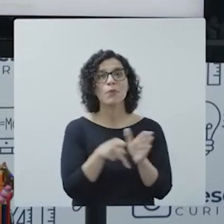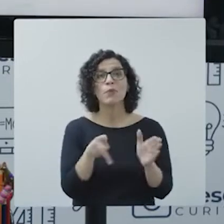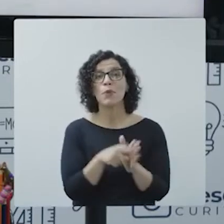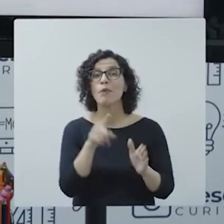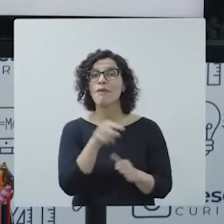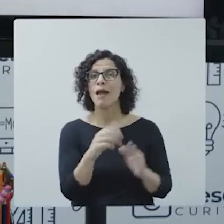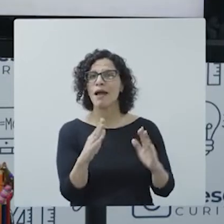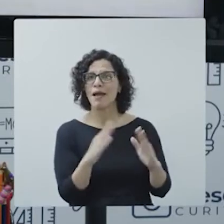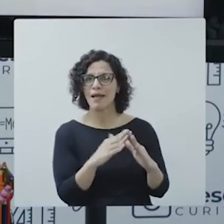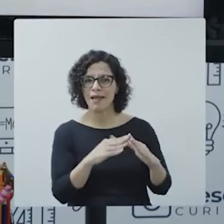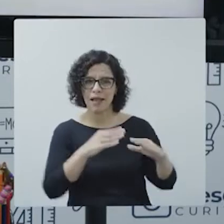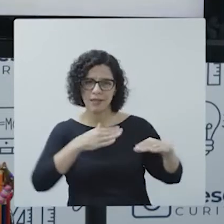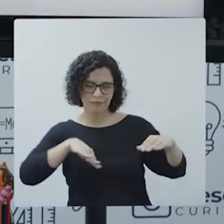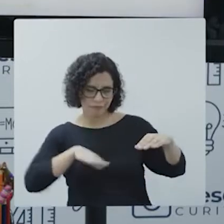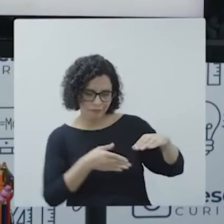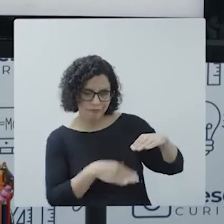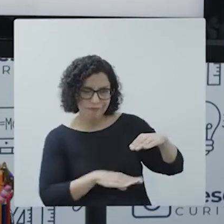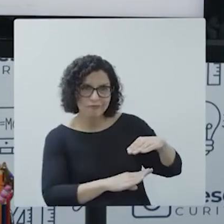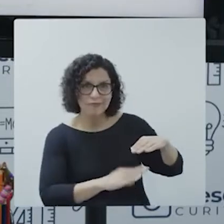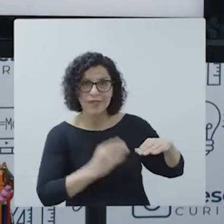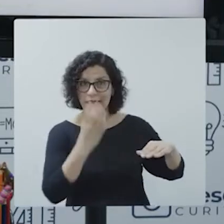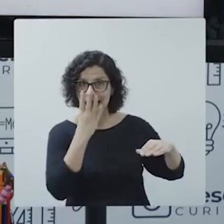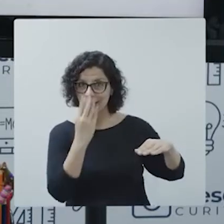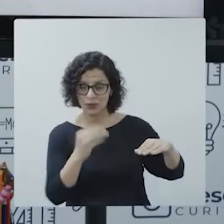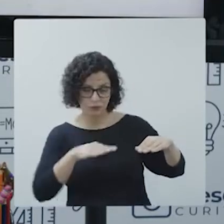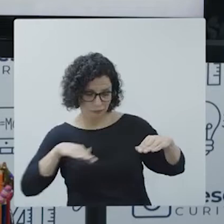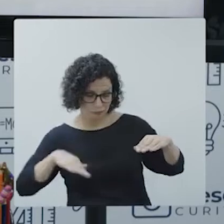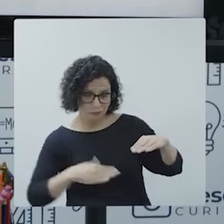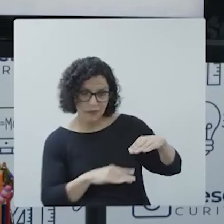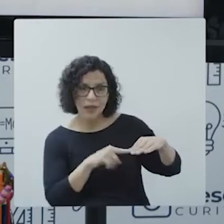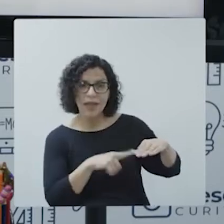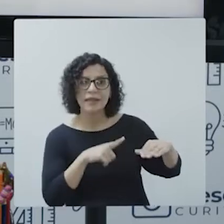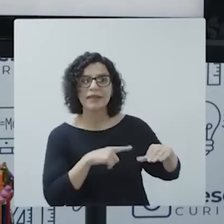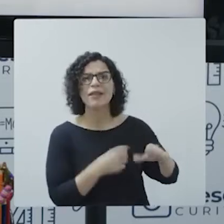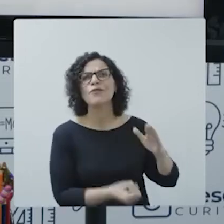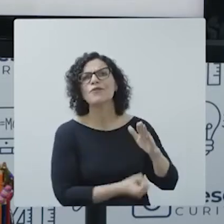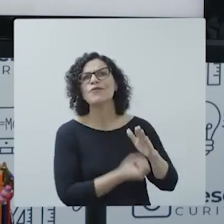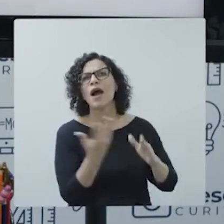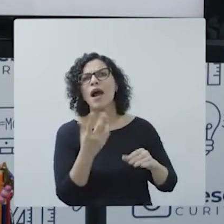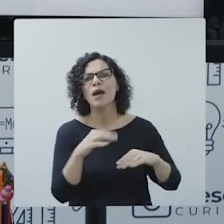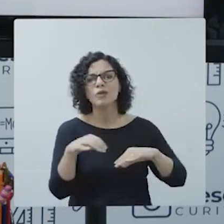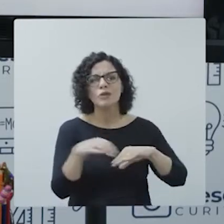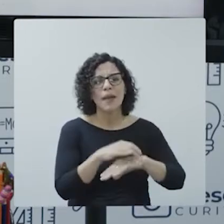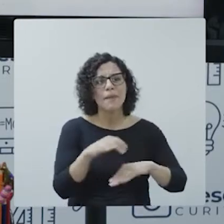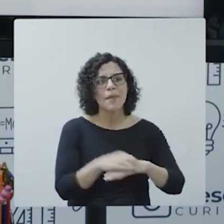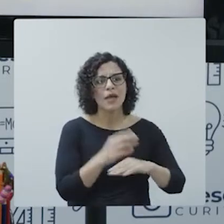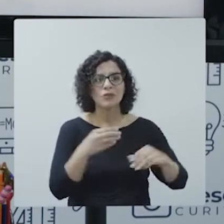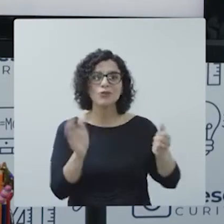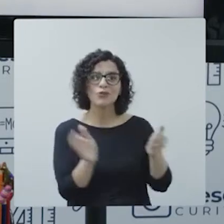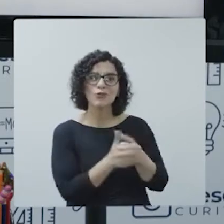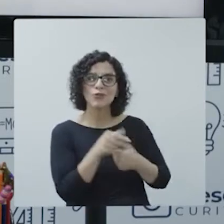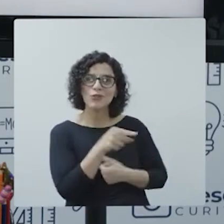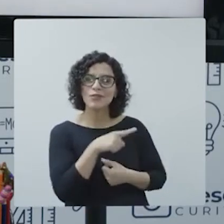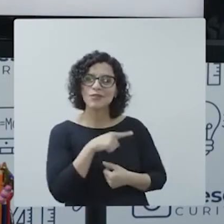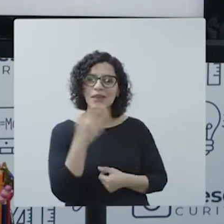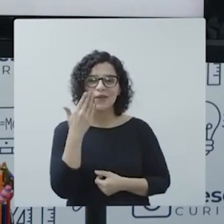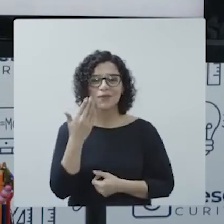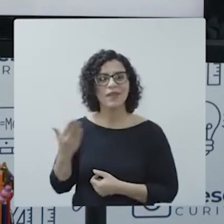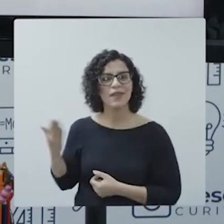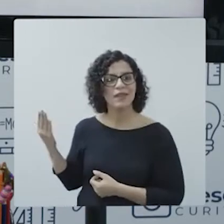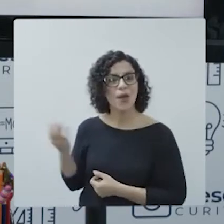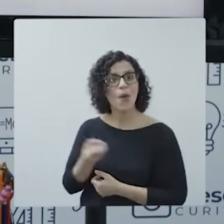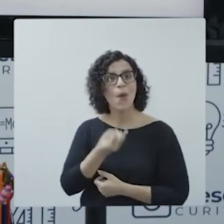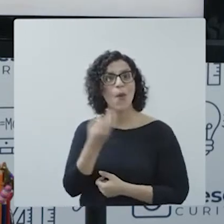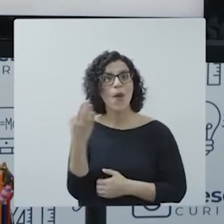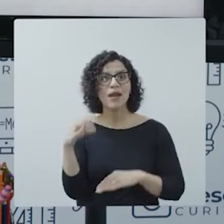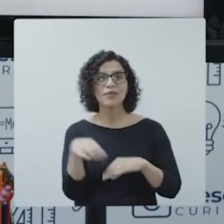na toca da raposa, onde a raposa mora, estavam vários pares de sapatos. Olha